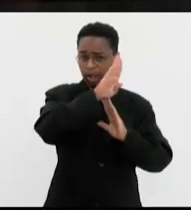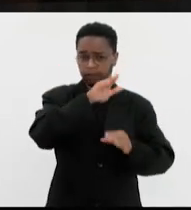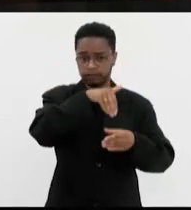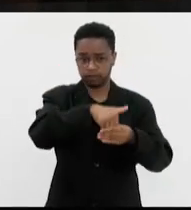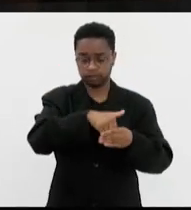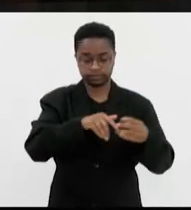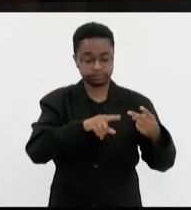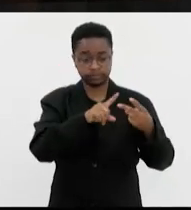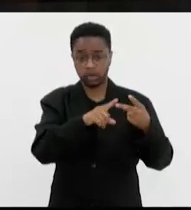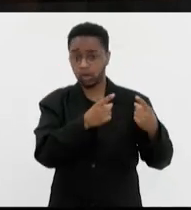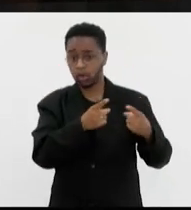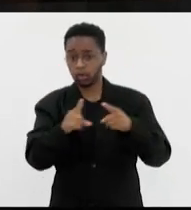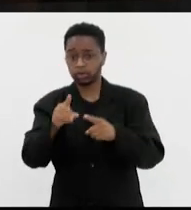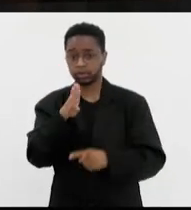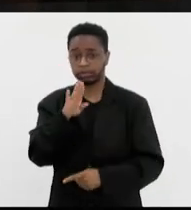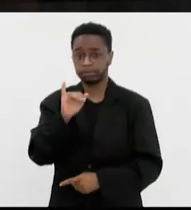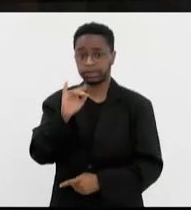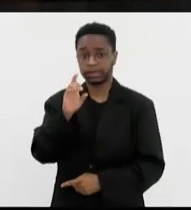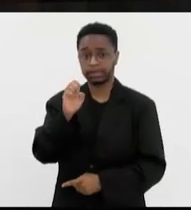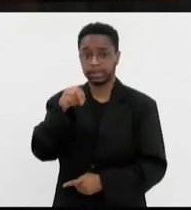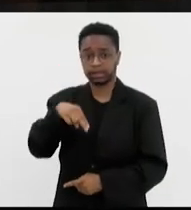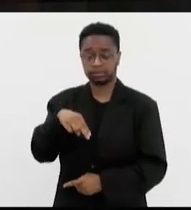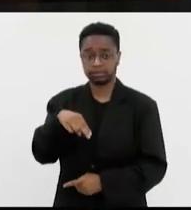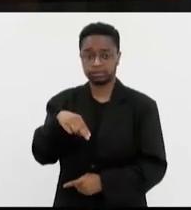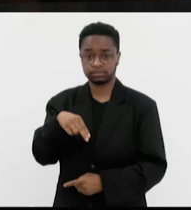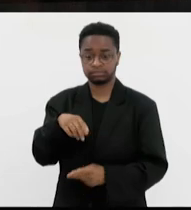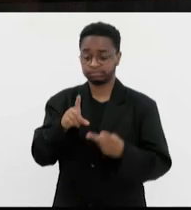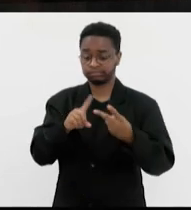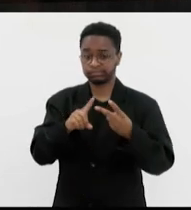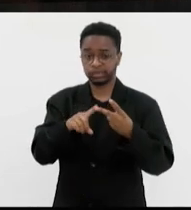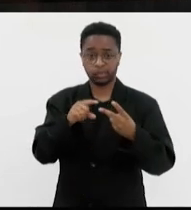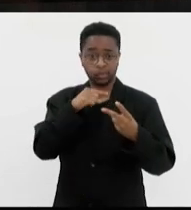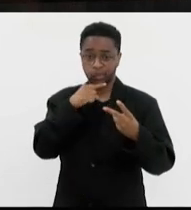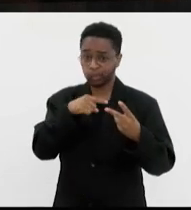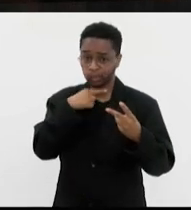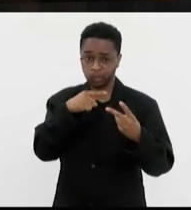contra o Biden, que não consegue